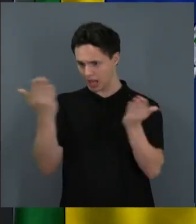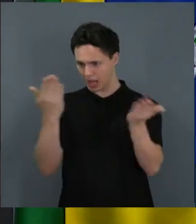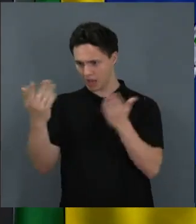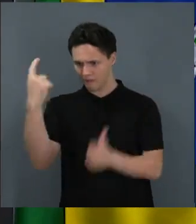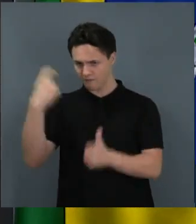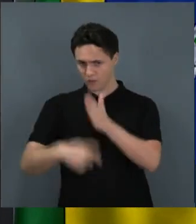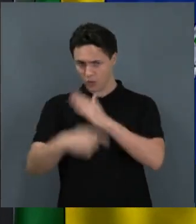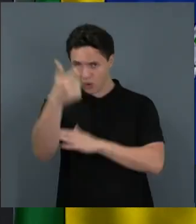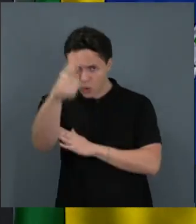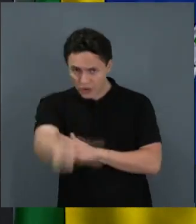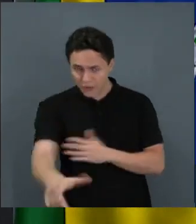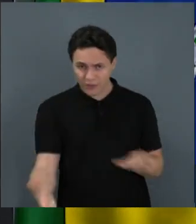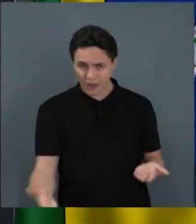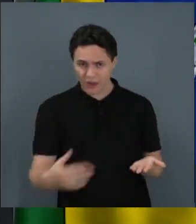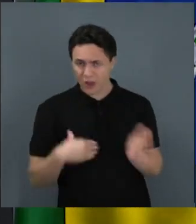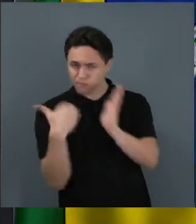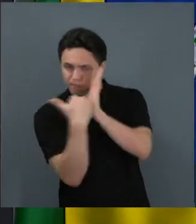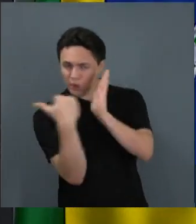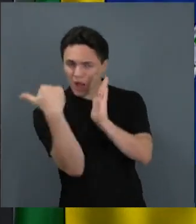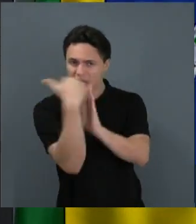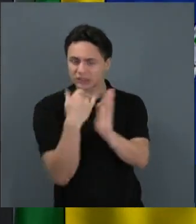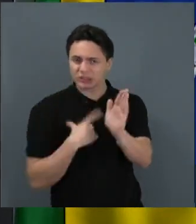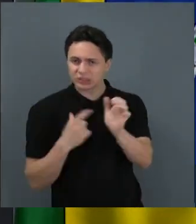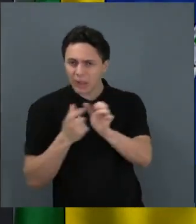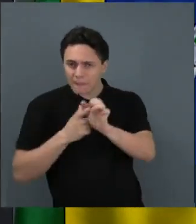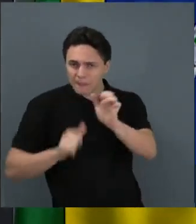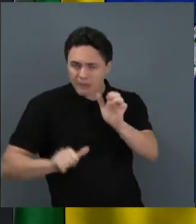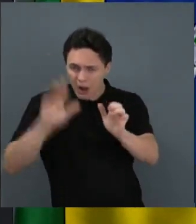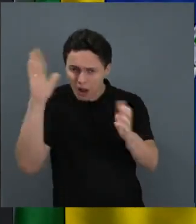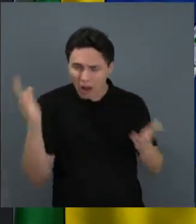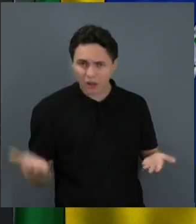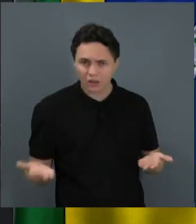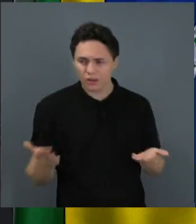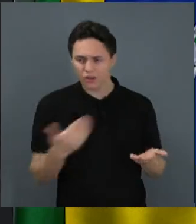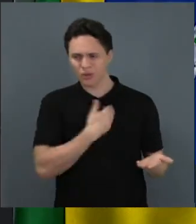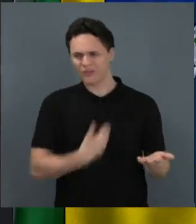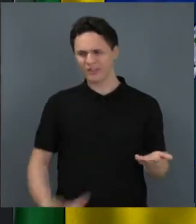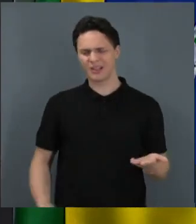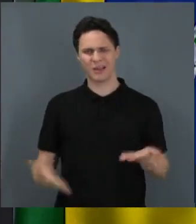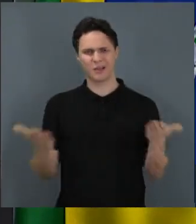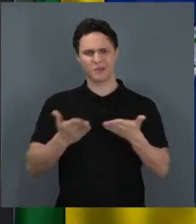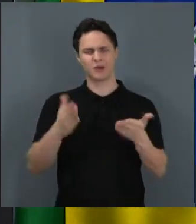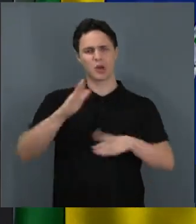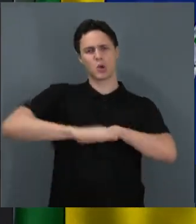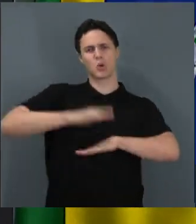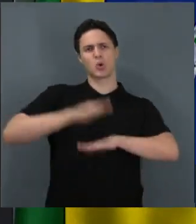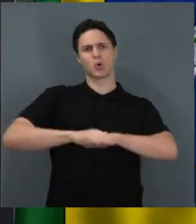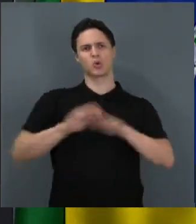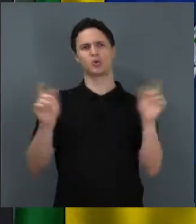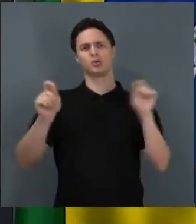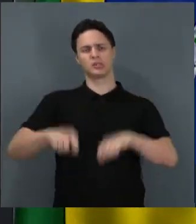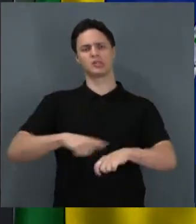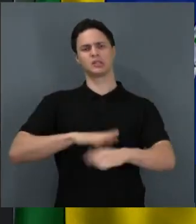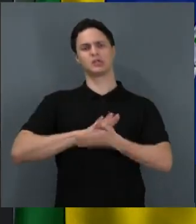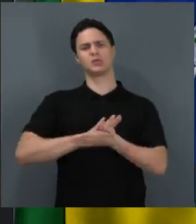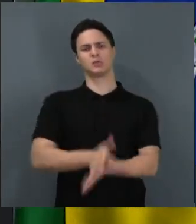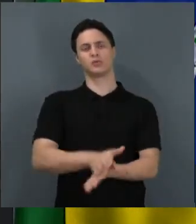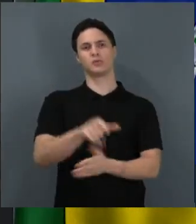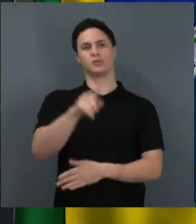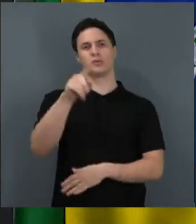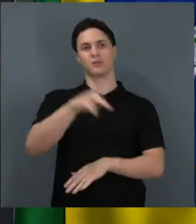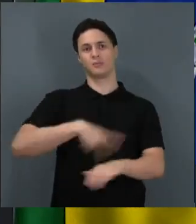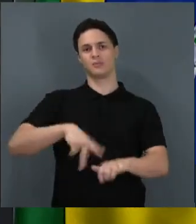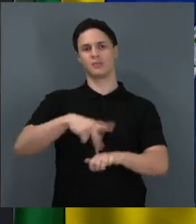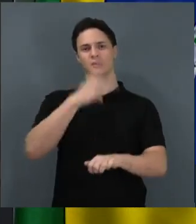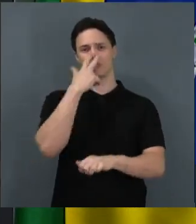vez? Aumentar o nosso déficit ainda mais? Este governo é tão competente em destruir esse país como uma praga